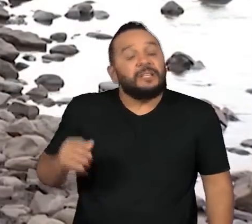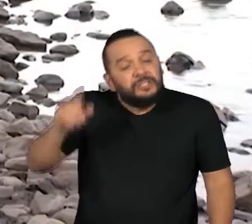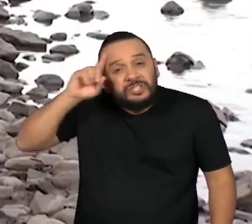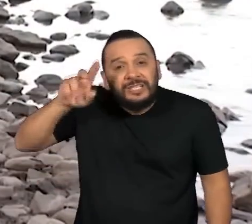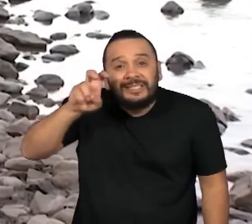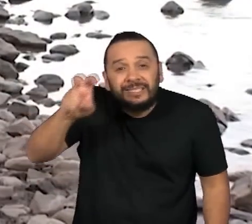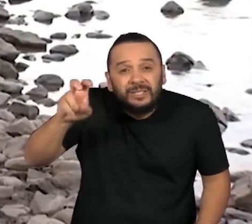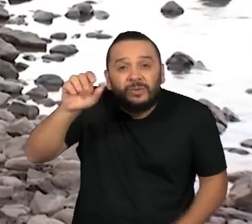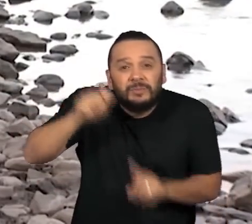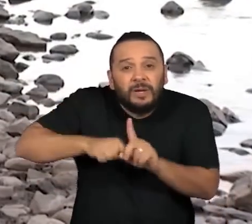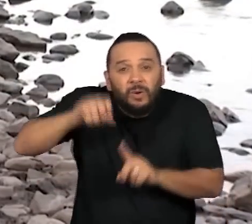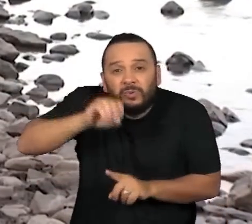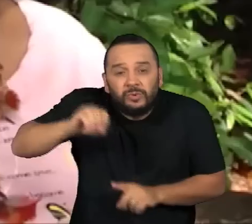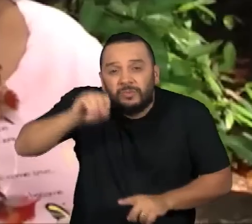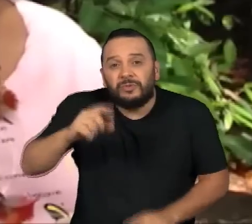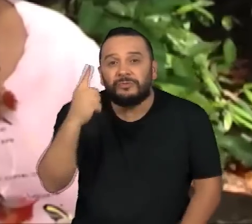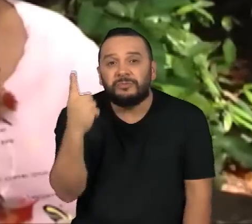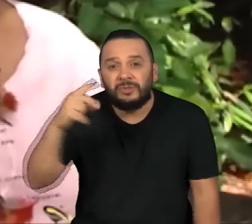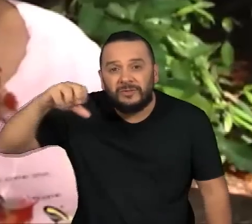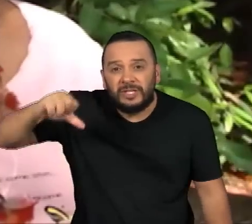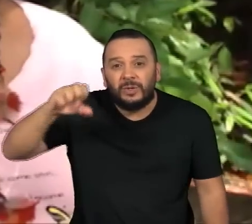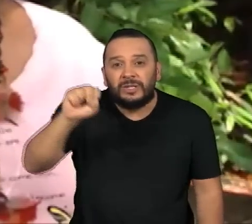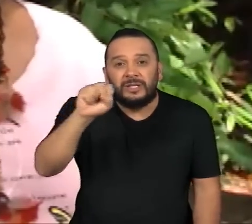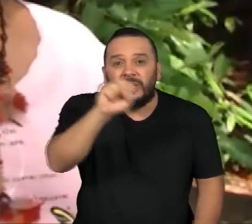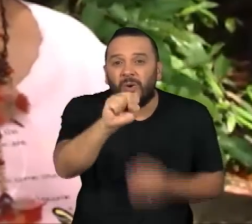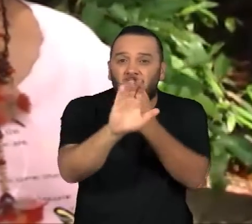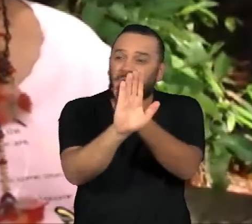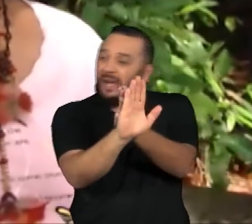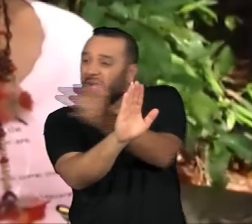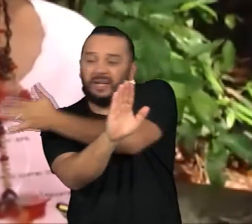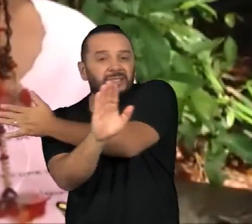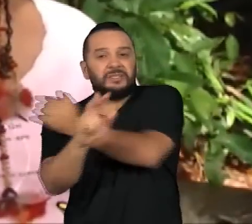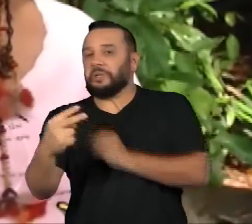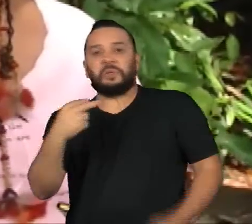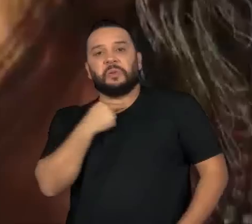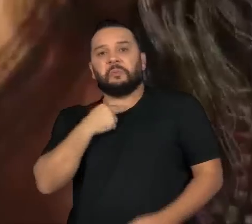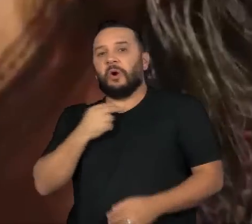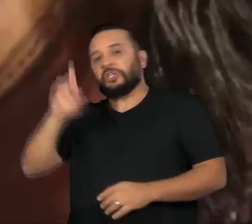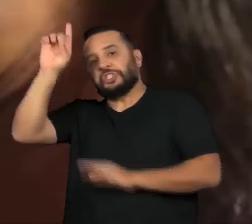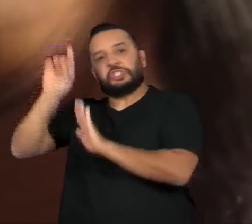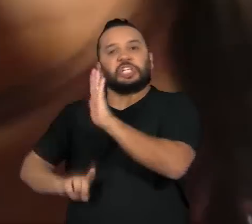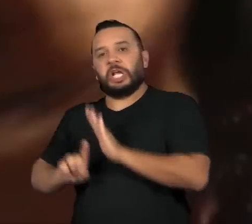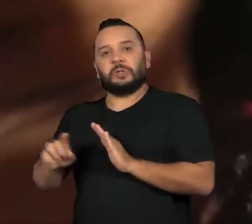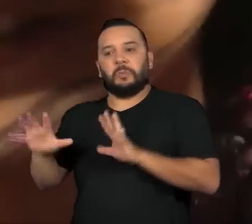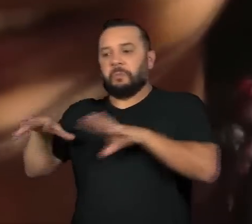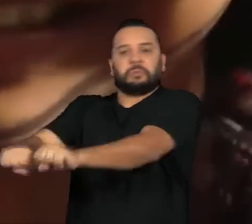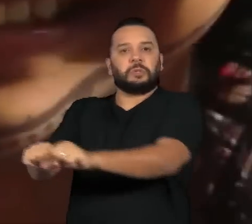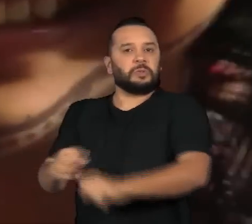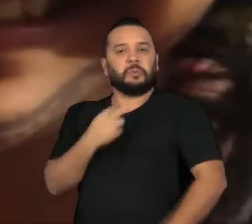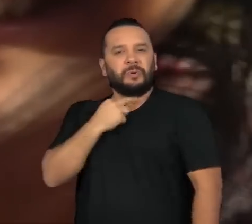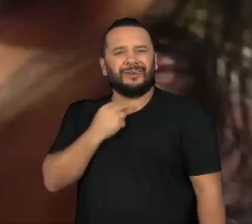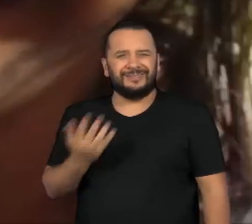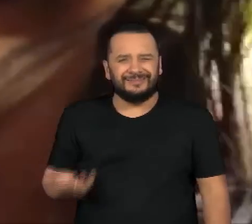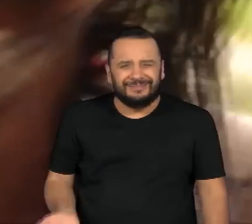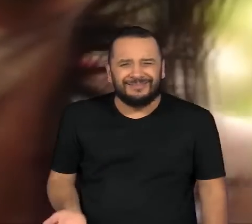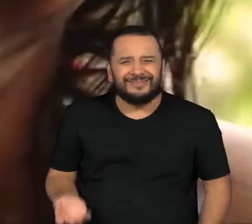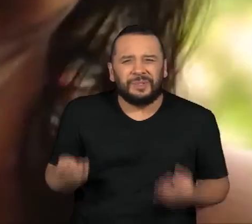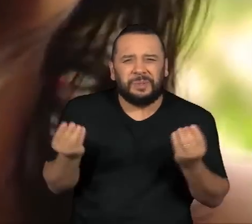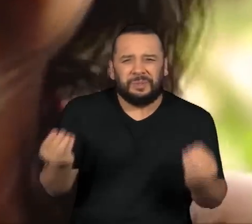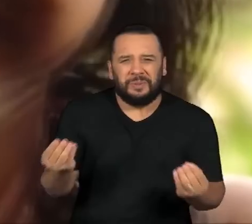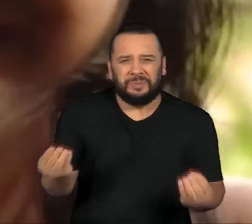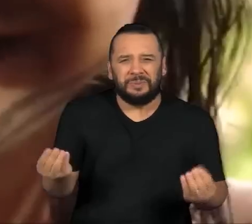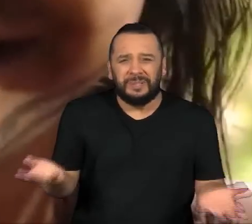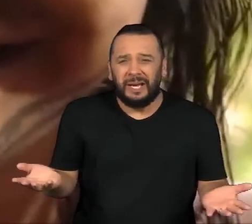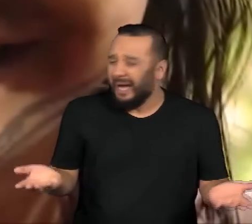de outubro de 1988. Entre outros pontos polêmicos, o projeto abre brecha para a política